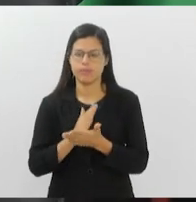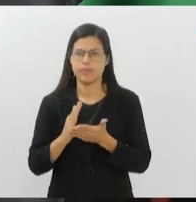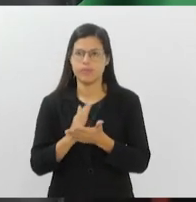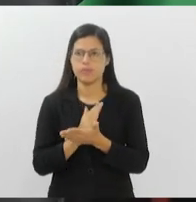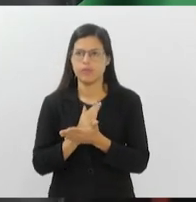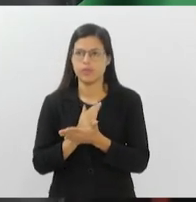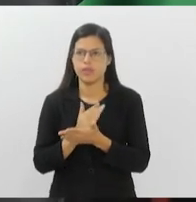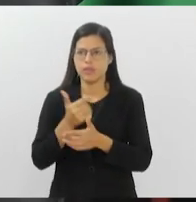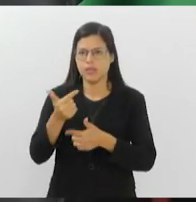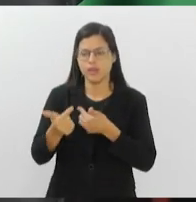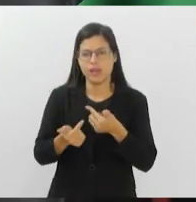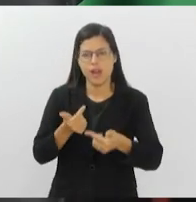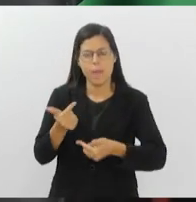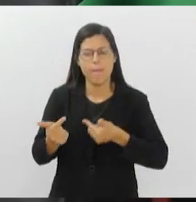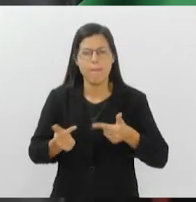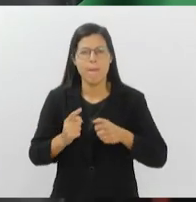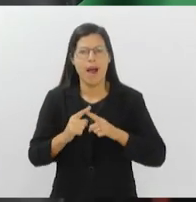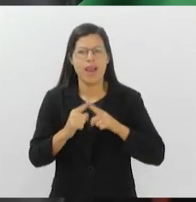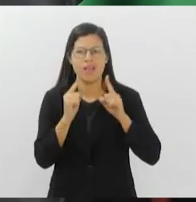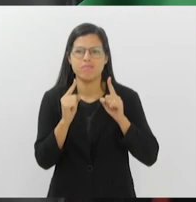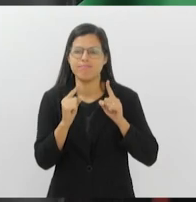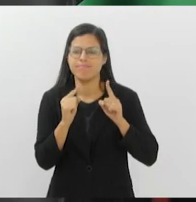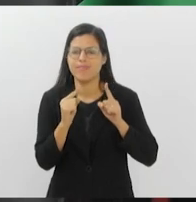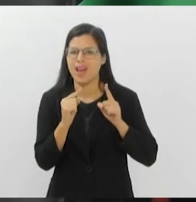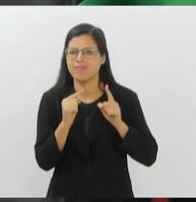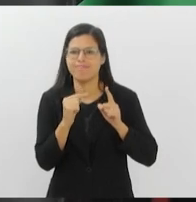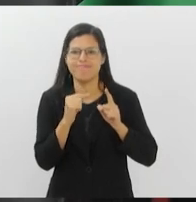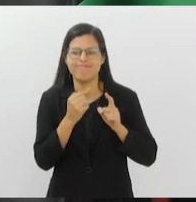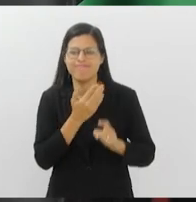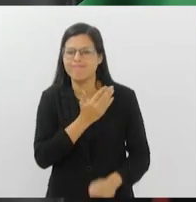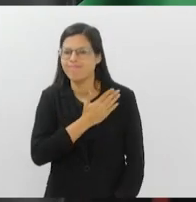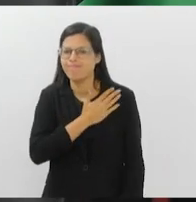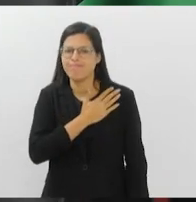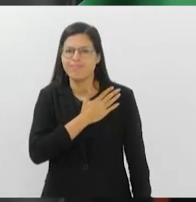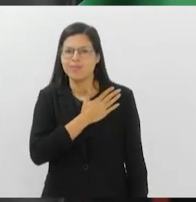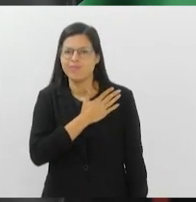uma insatisfação,